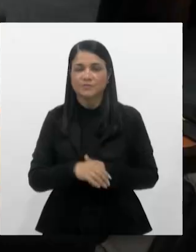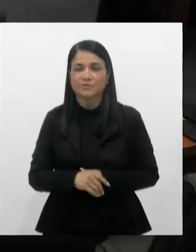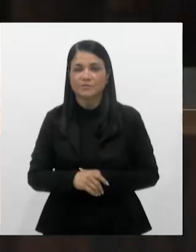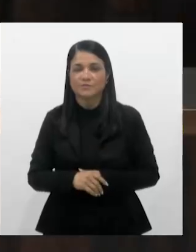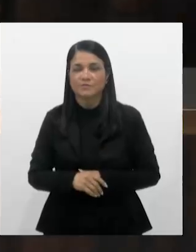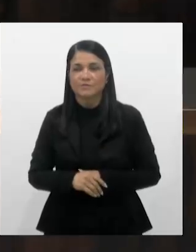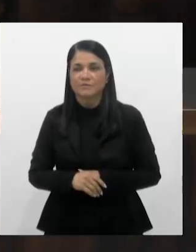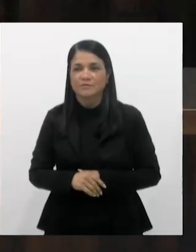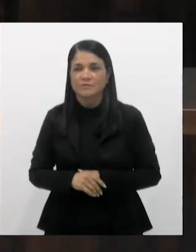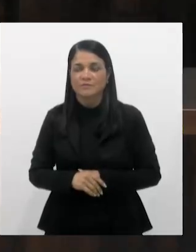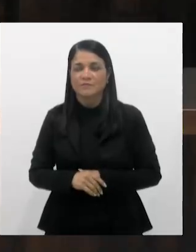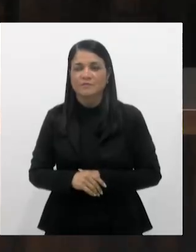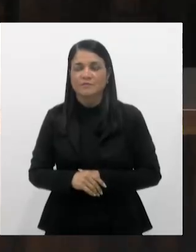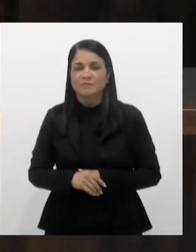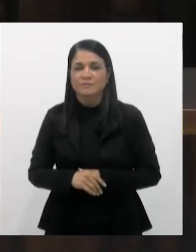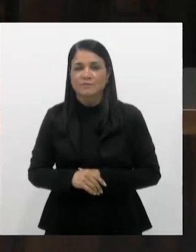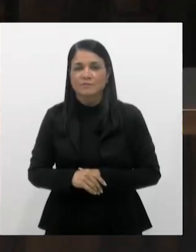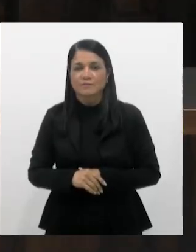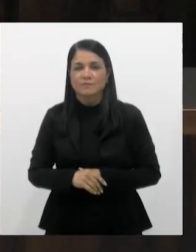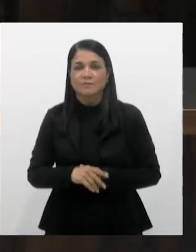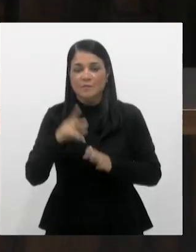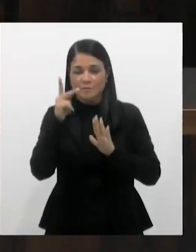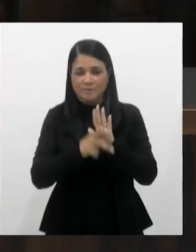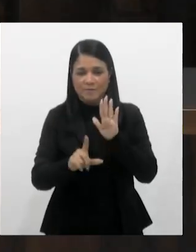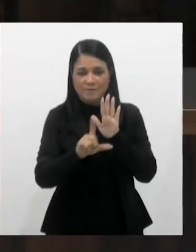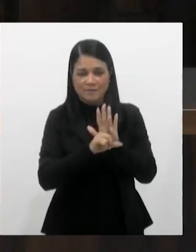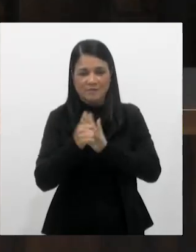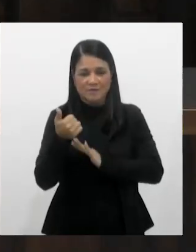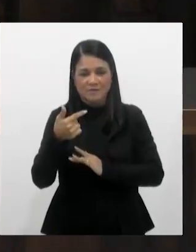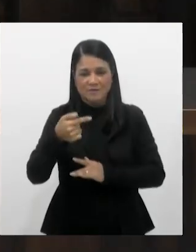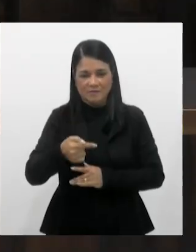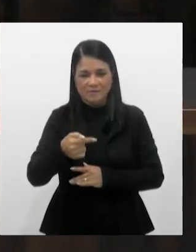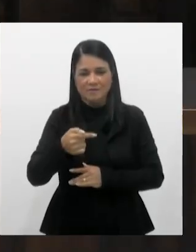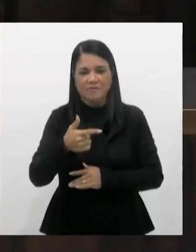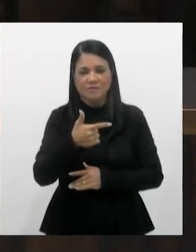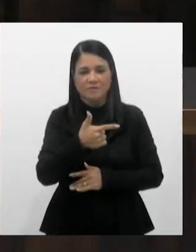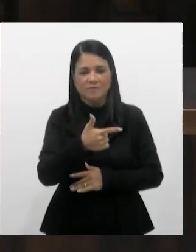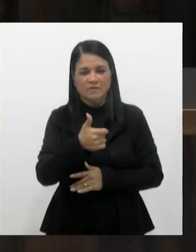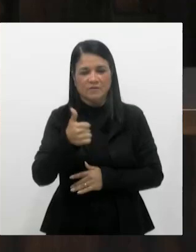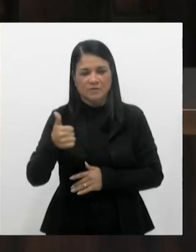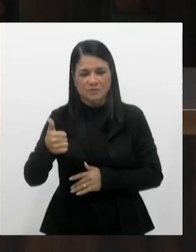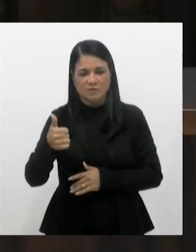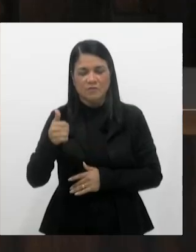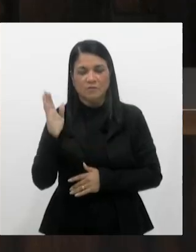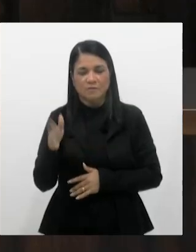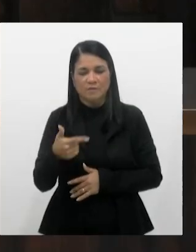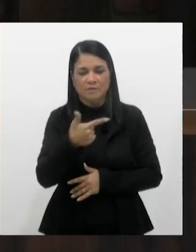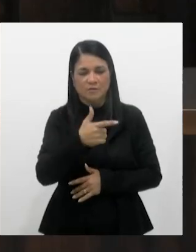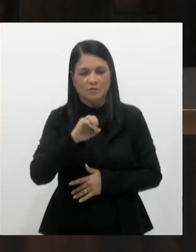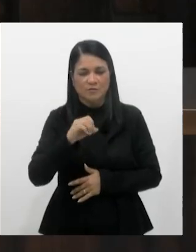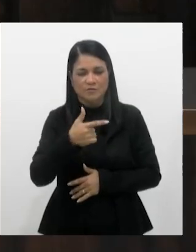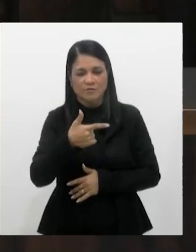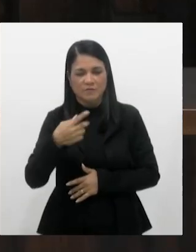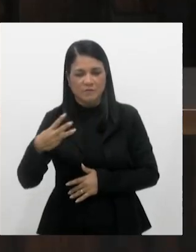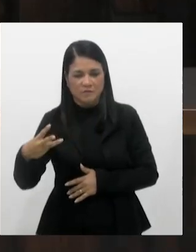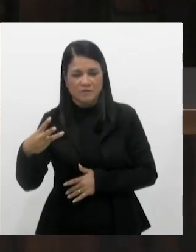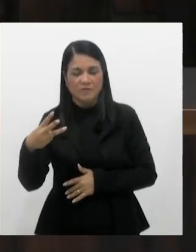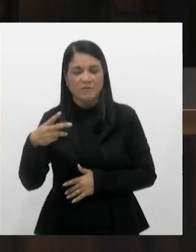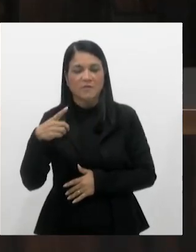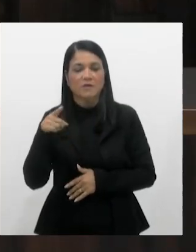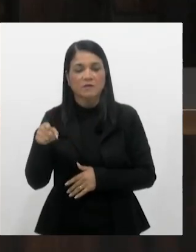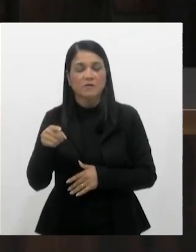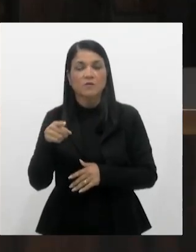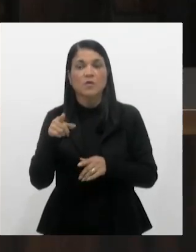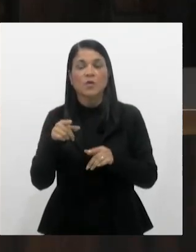Deputada Marina do MSC também. Projeto de lei número 1728, 2023, de autoria do deputado Yuri Moura, que dispõe sobre o